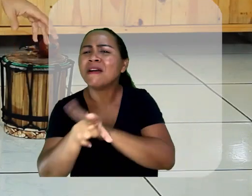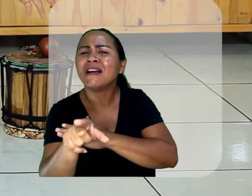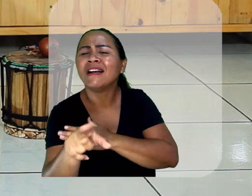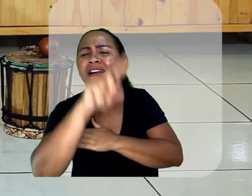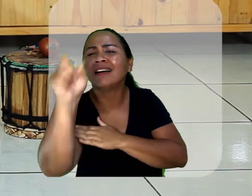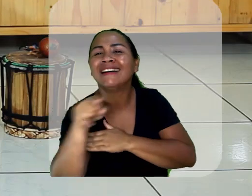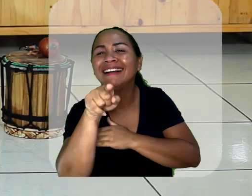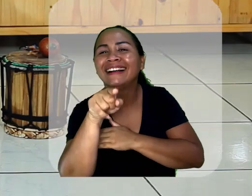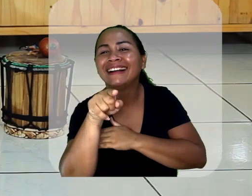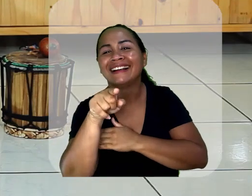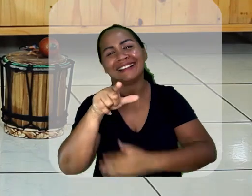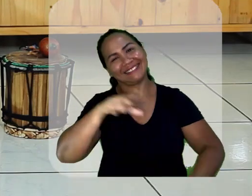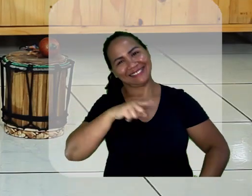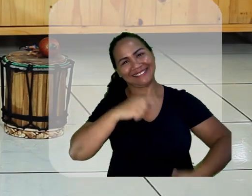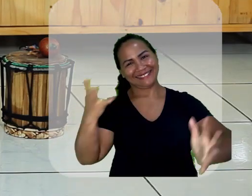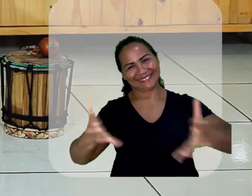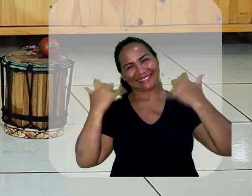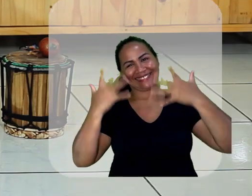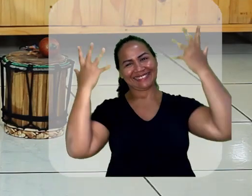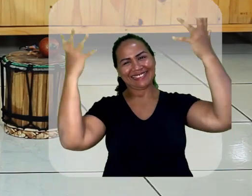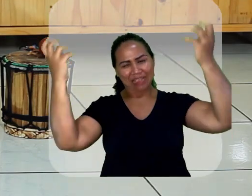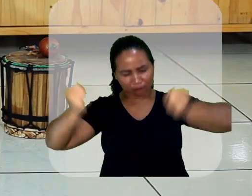Tem alegria engatilhada em